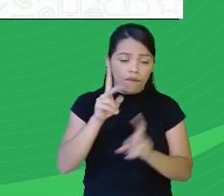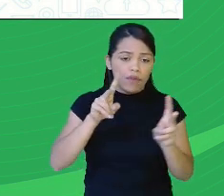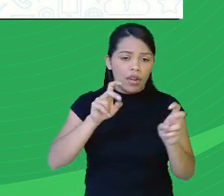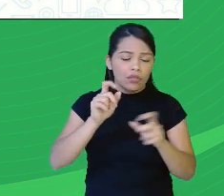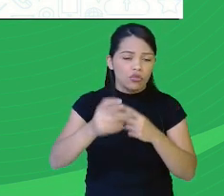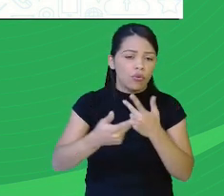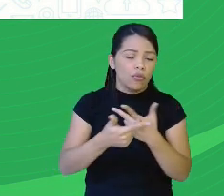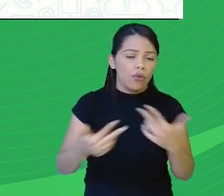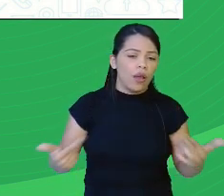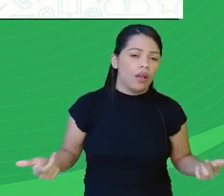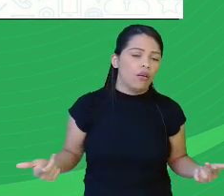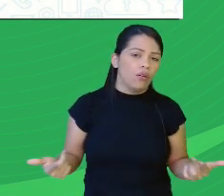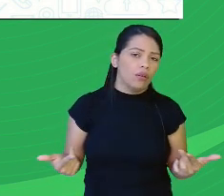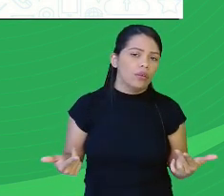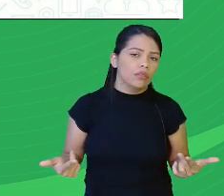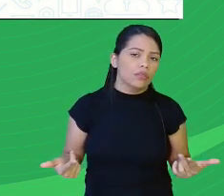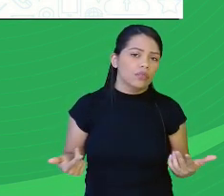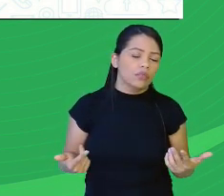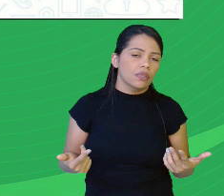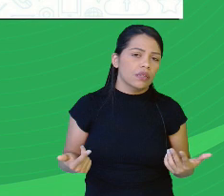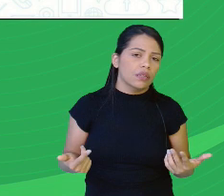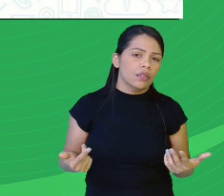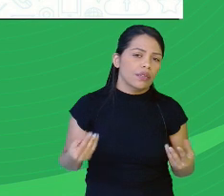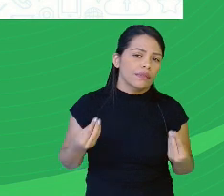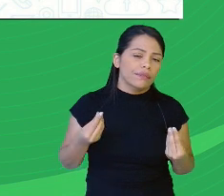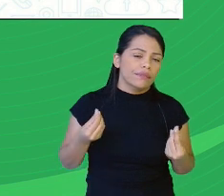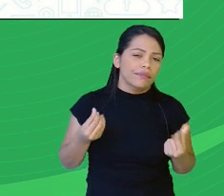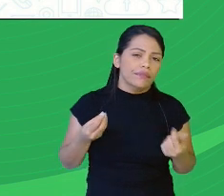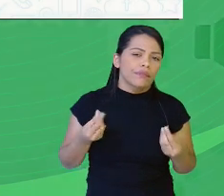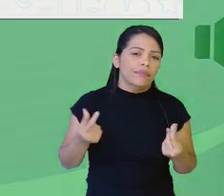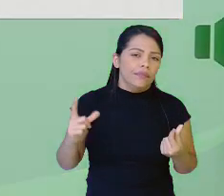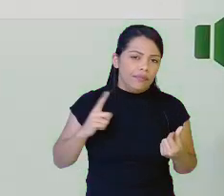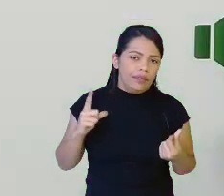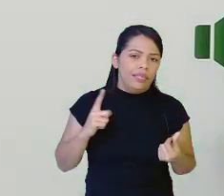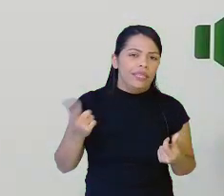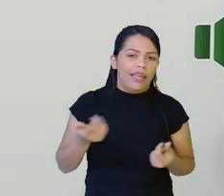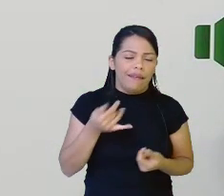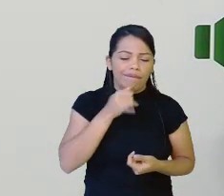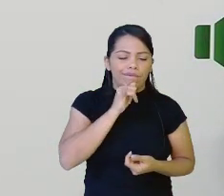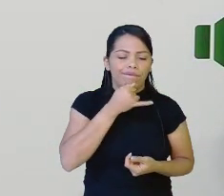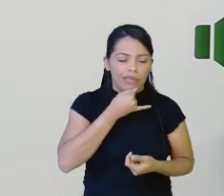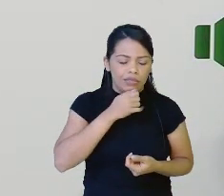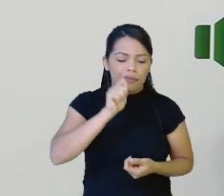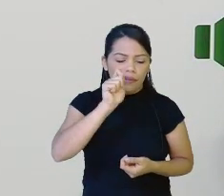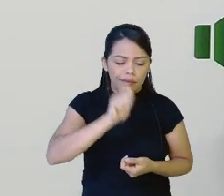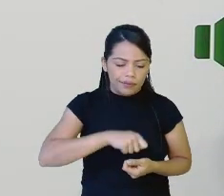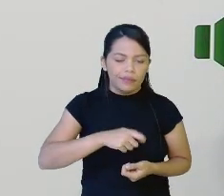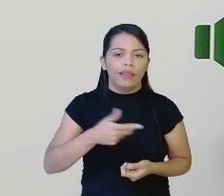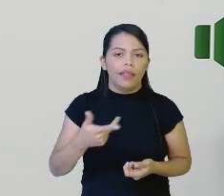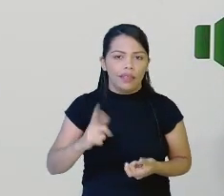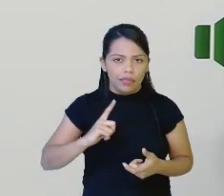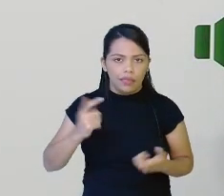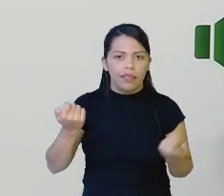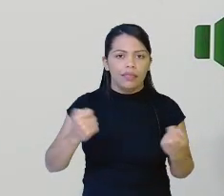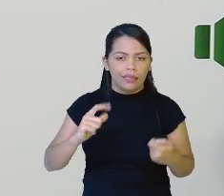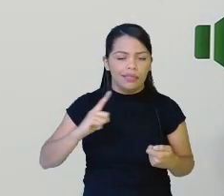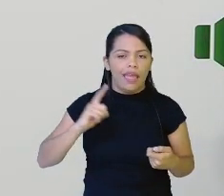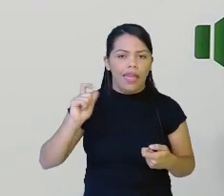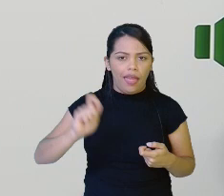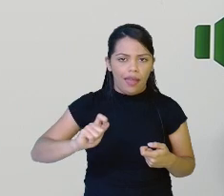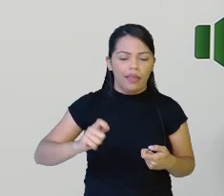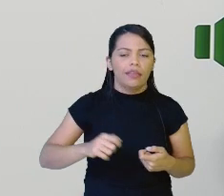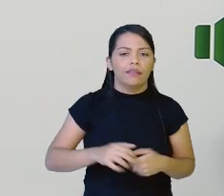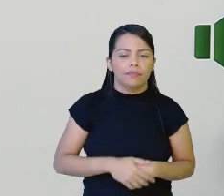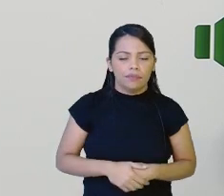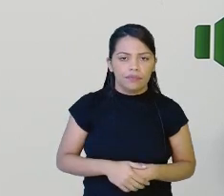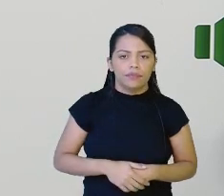muito sensível e de um tema que, infelizmente, acontece ainda todos os dias no nosso país e